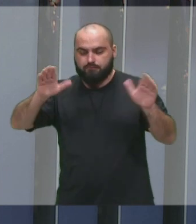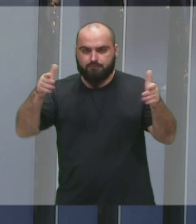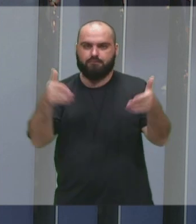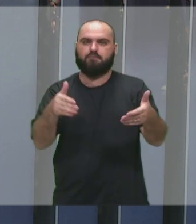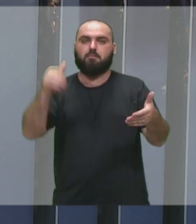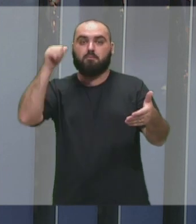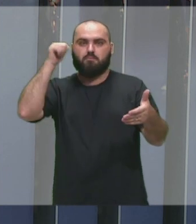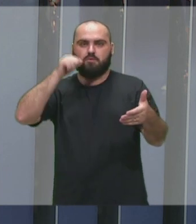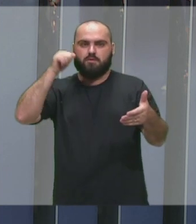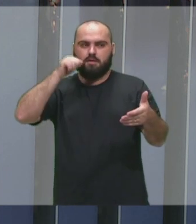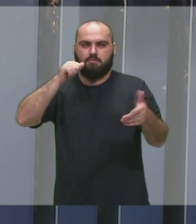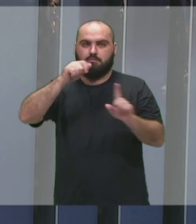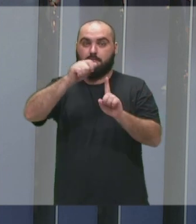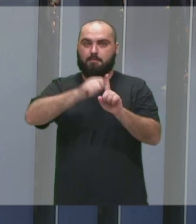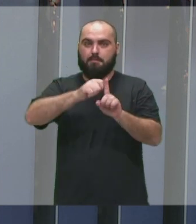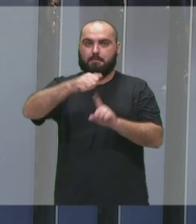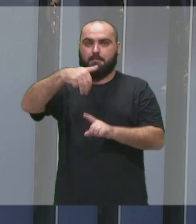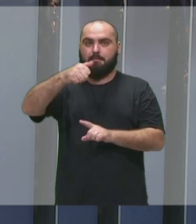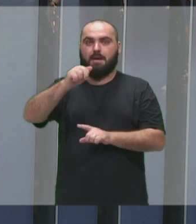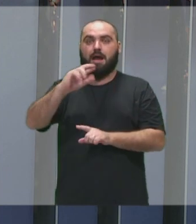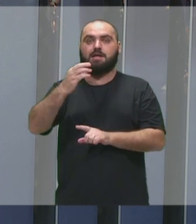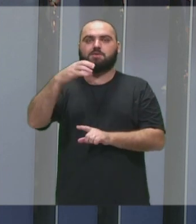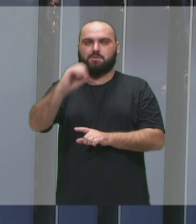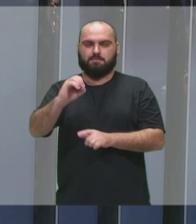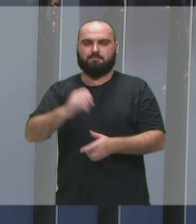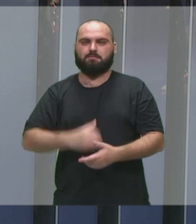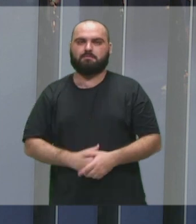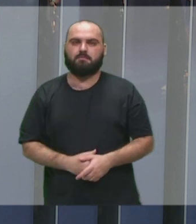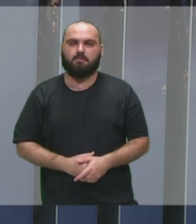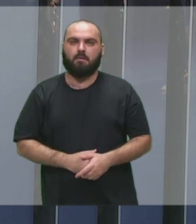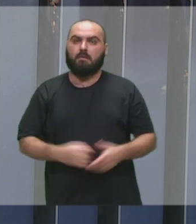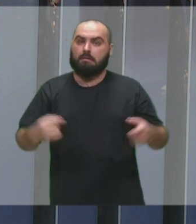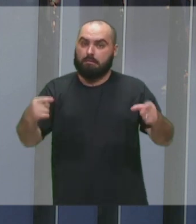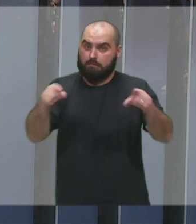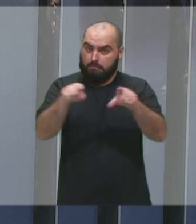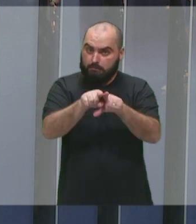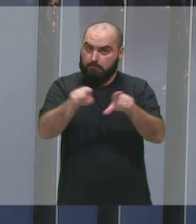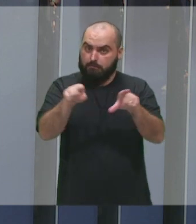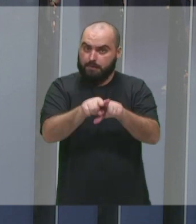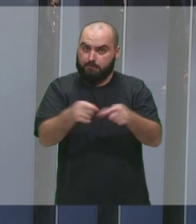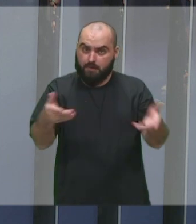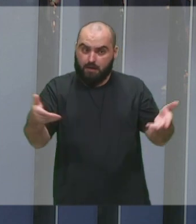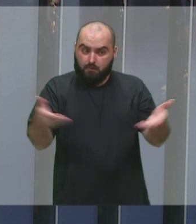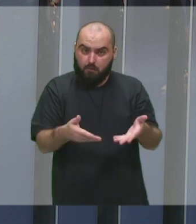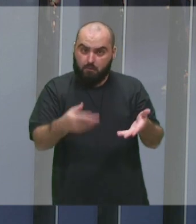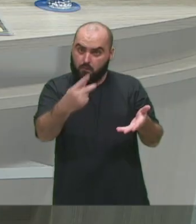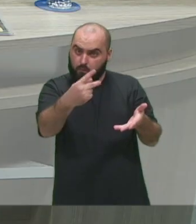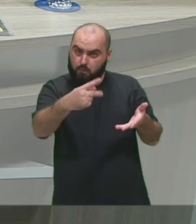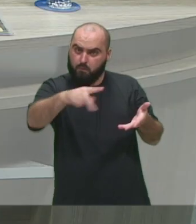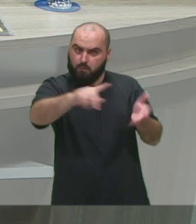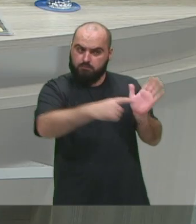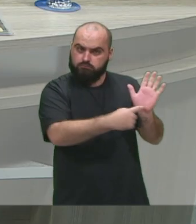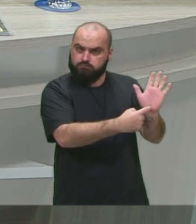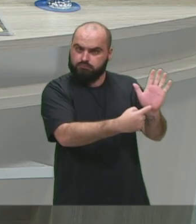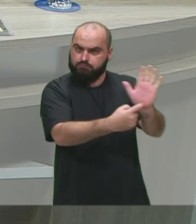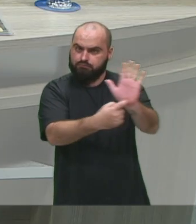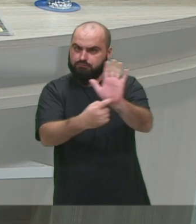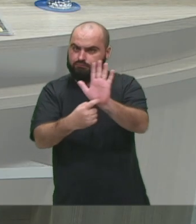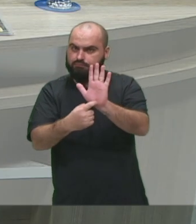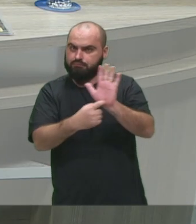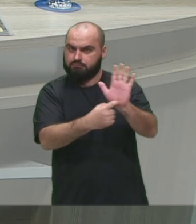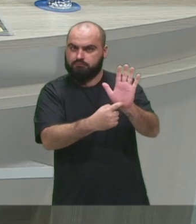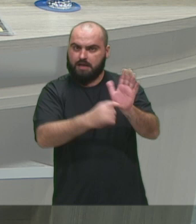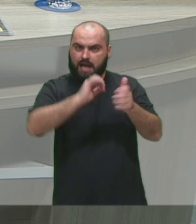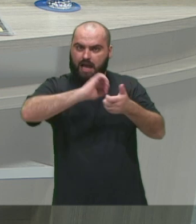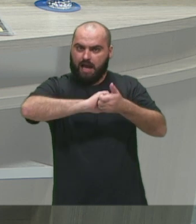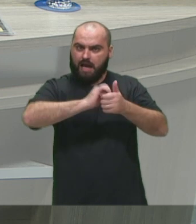nesse mês de março. E, inclusive, está agora a tua exposição, Arte que Denuncia, Combate e